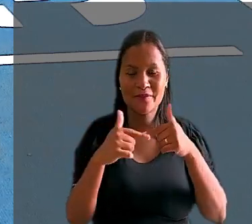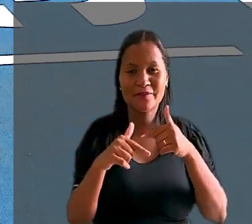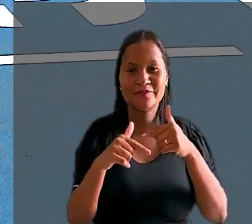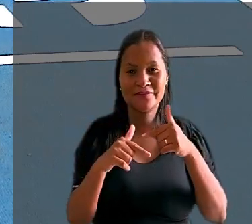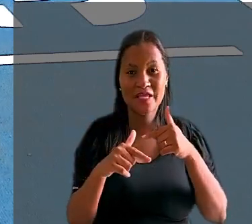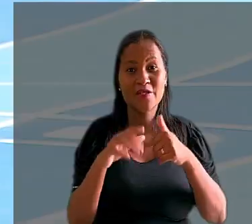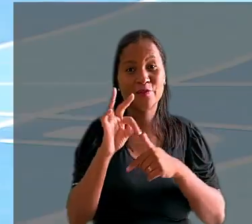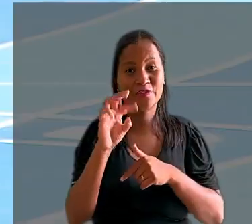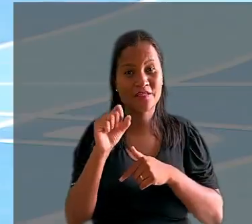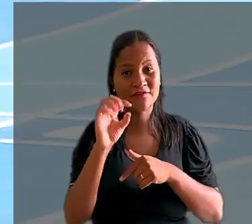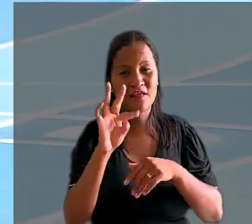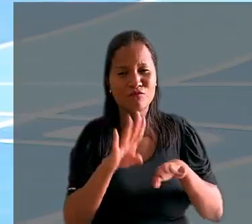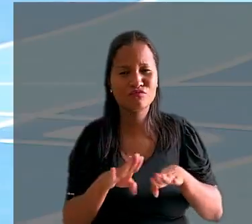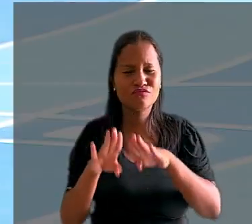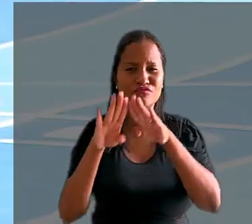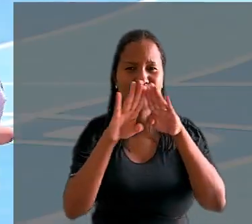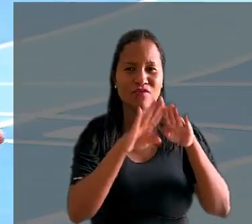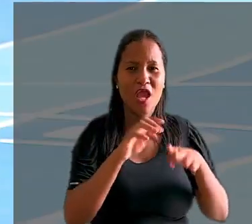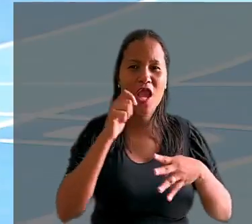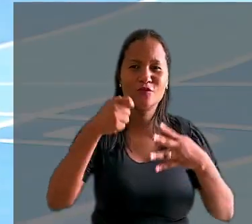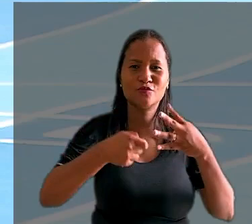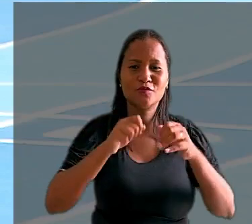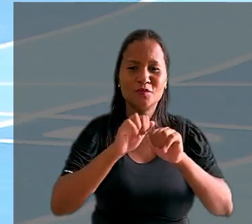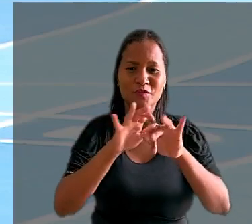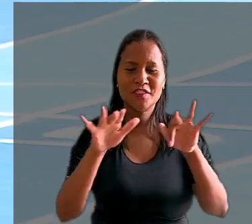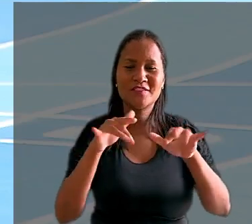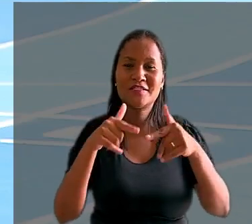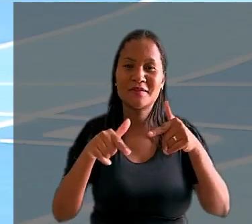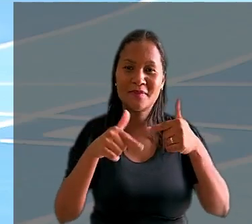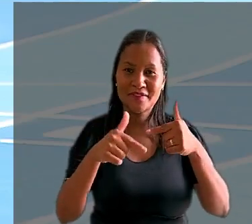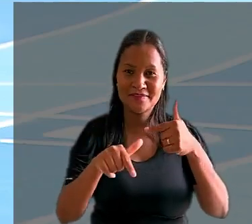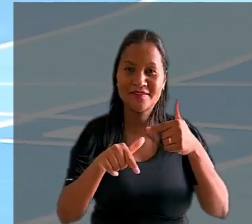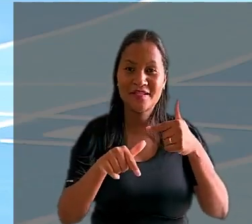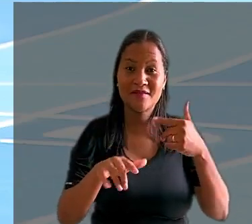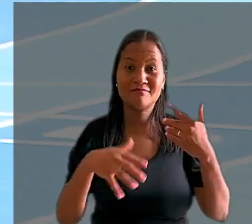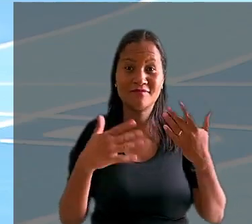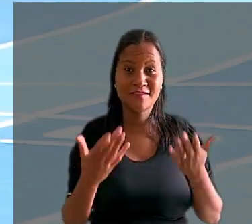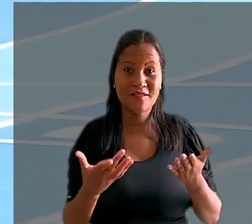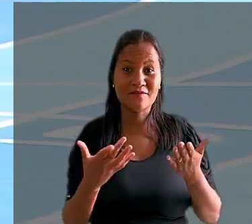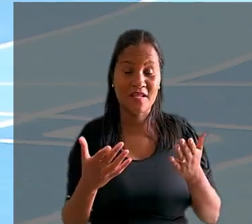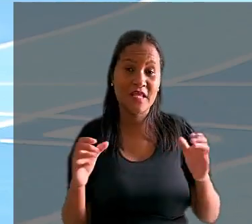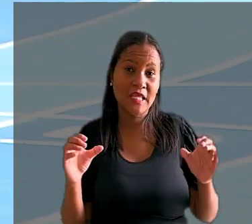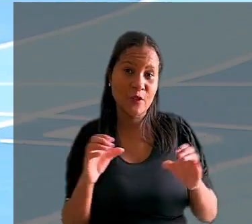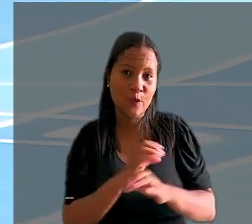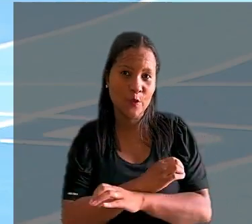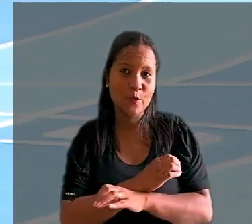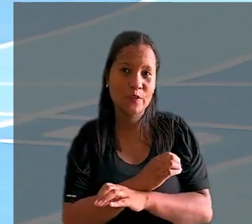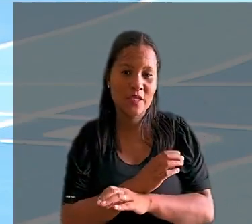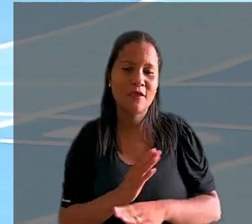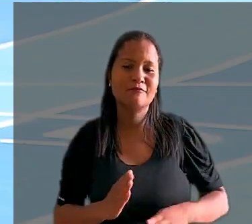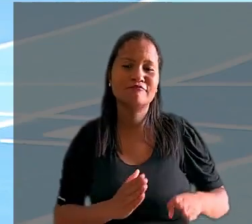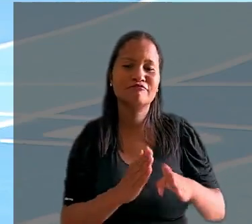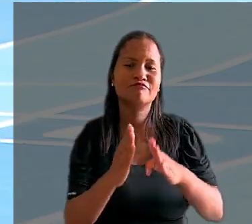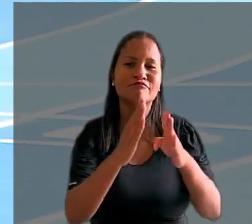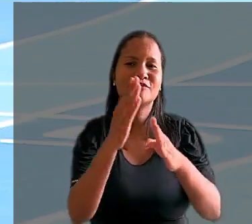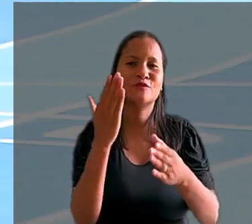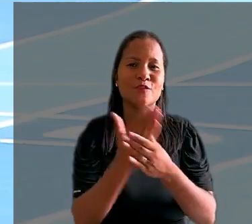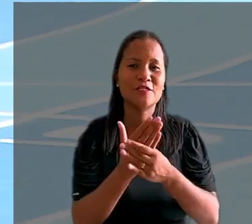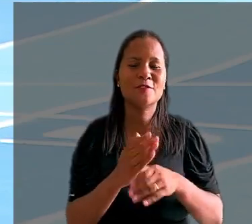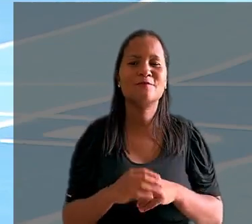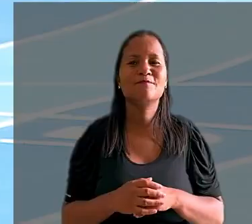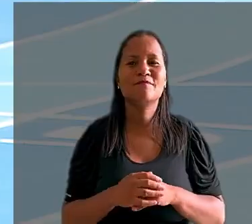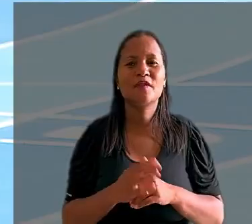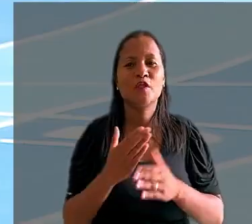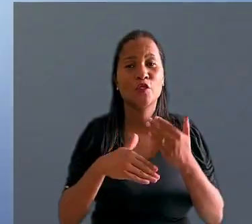do Trabalho. O TST uniformiza a jurisprudência trabalhista, ou seja, é ele quem conclui o percurso